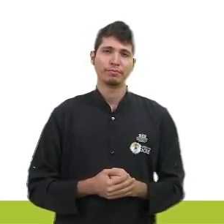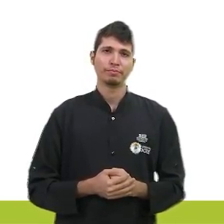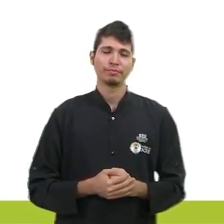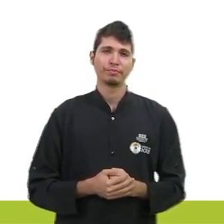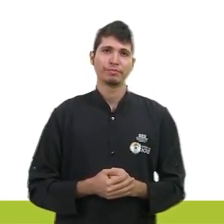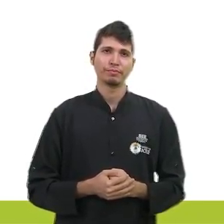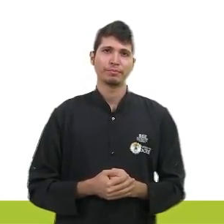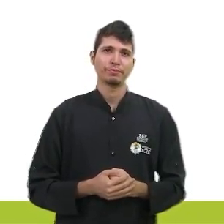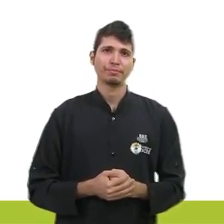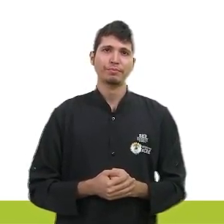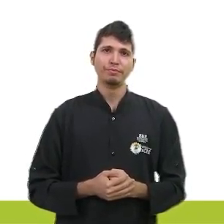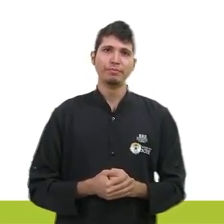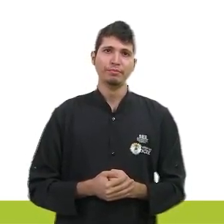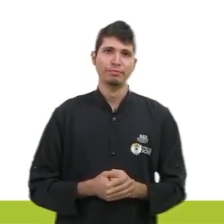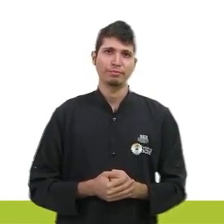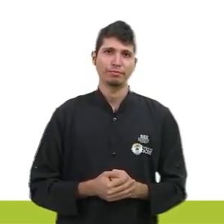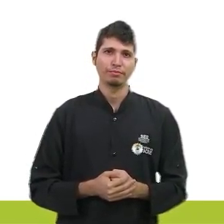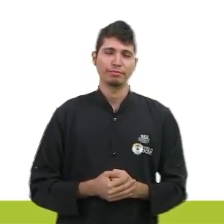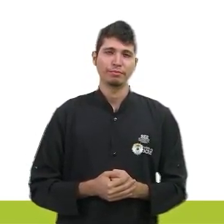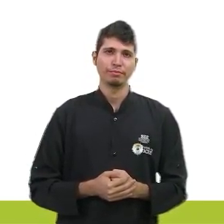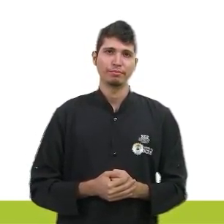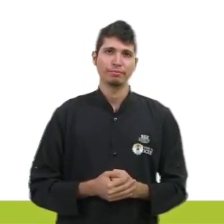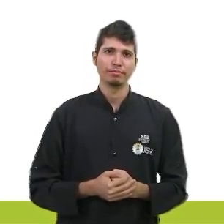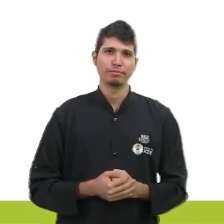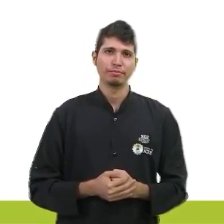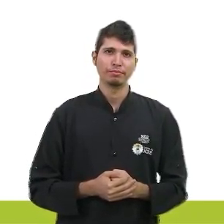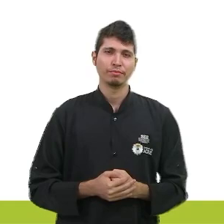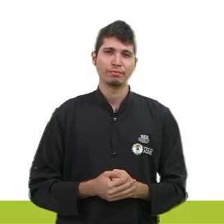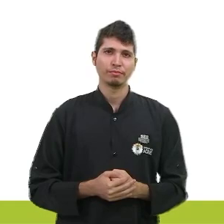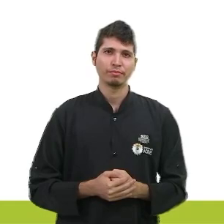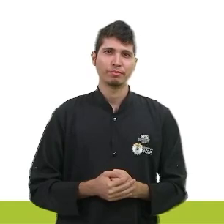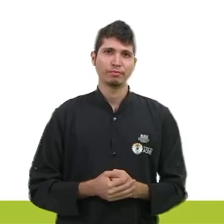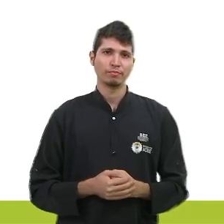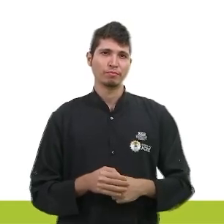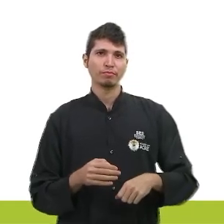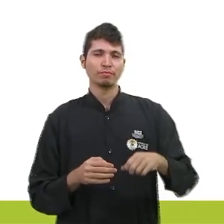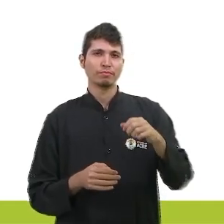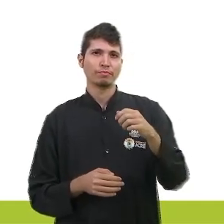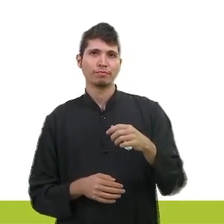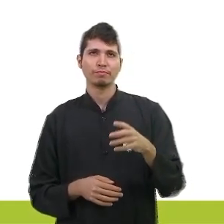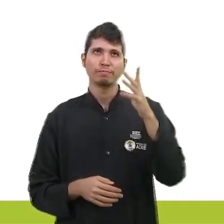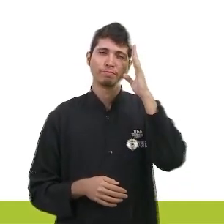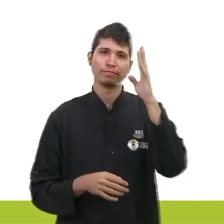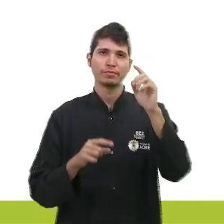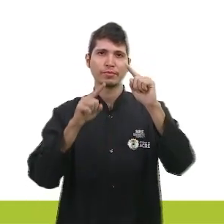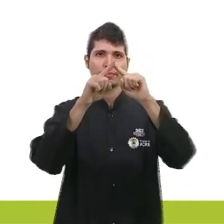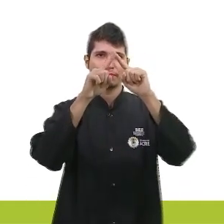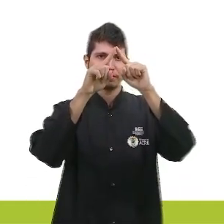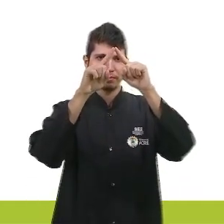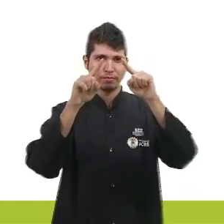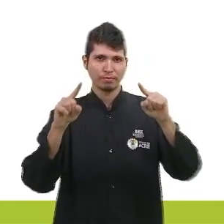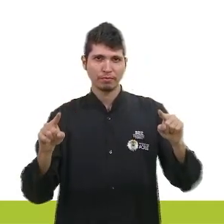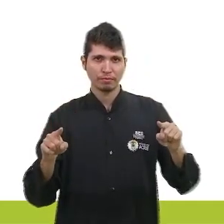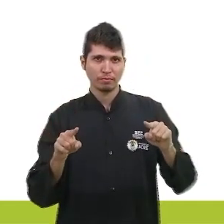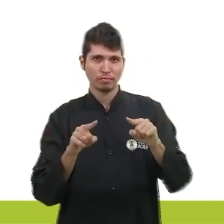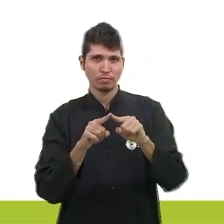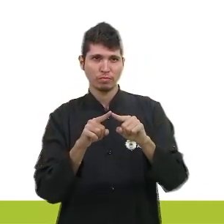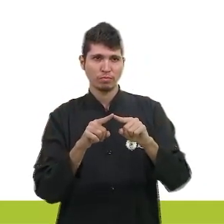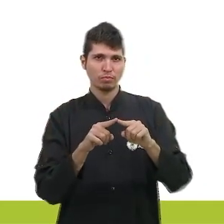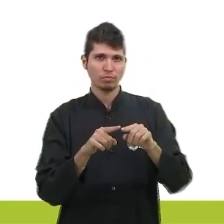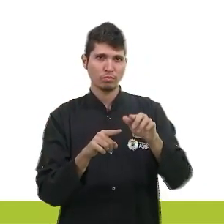imagine o seguinte, e você tem um triângulo cujos catetos têm a mesma medida.